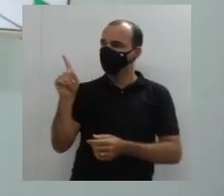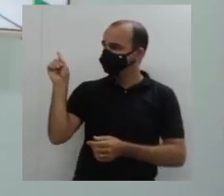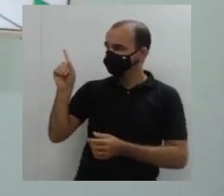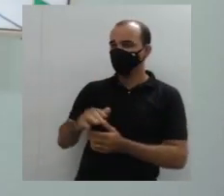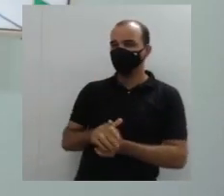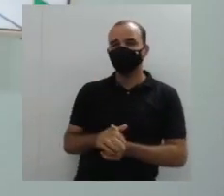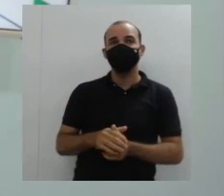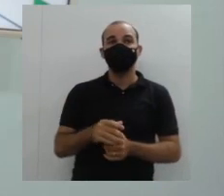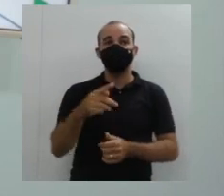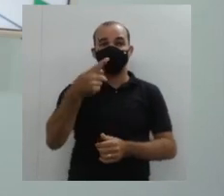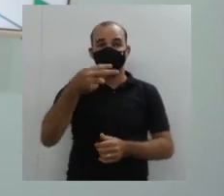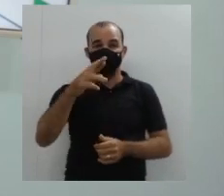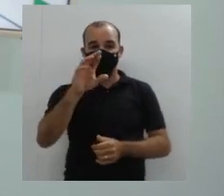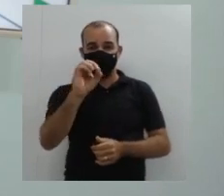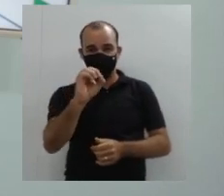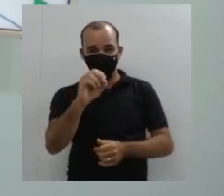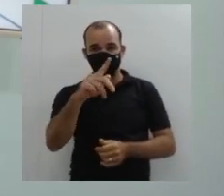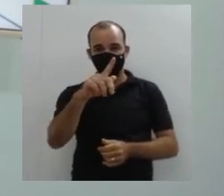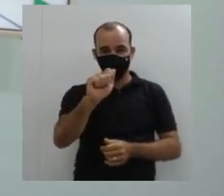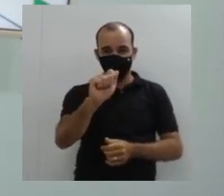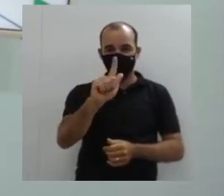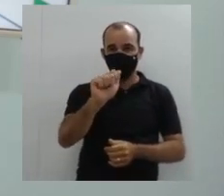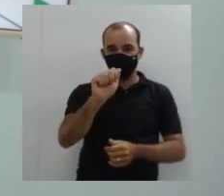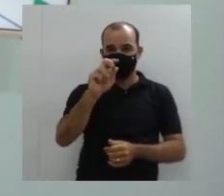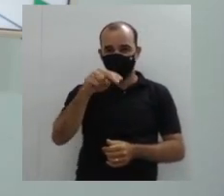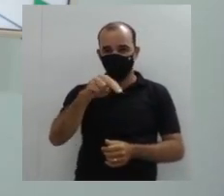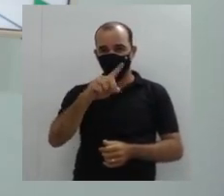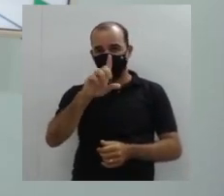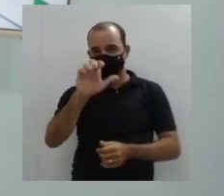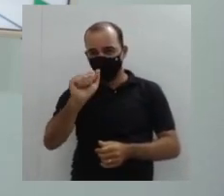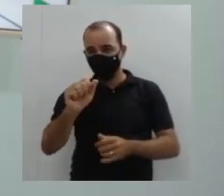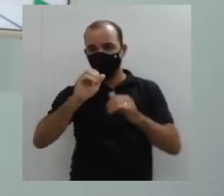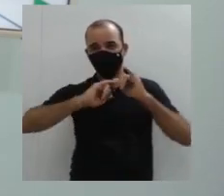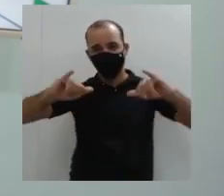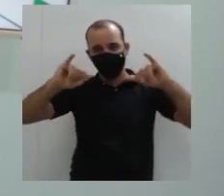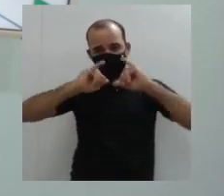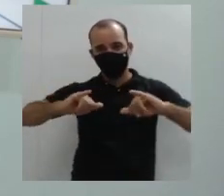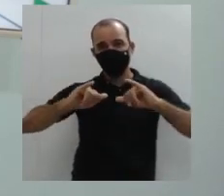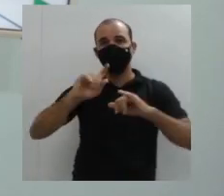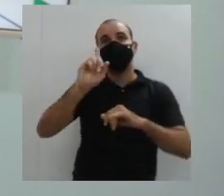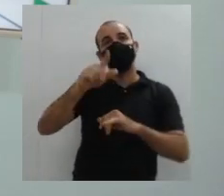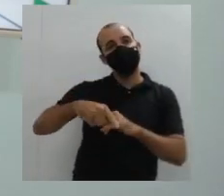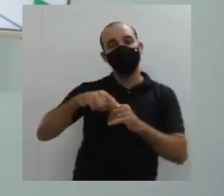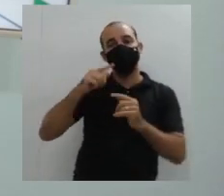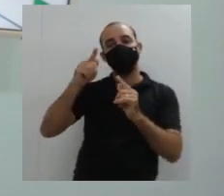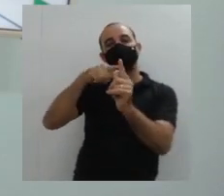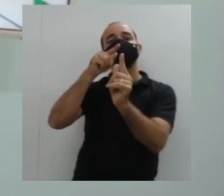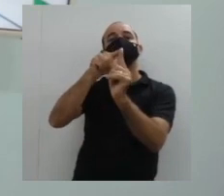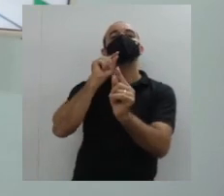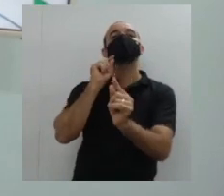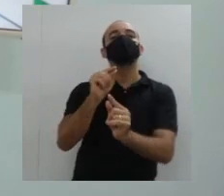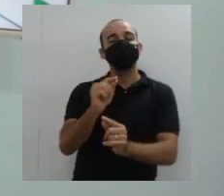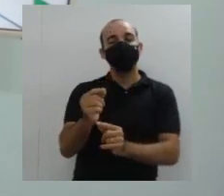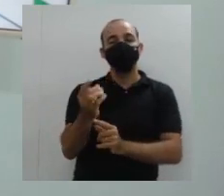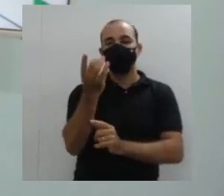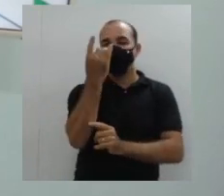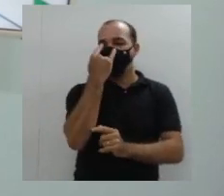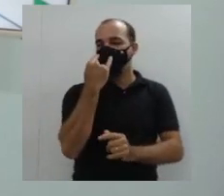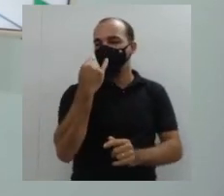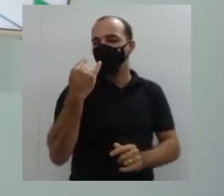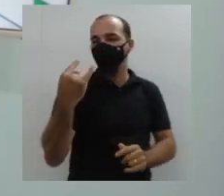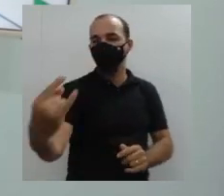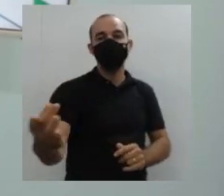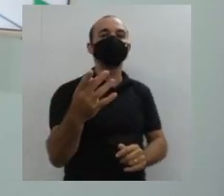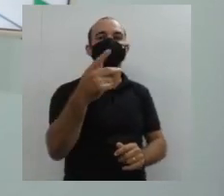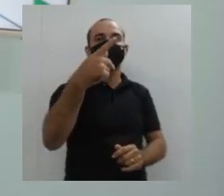questão: propaganda, linguagem clara, objetiva, persuadir, convencer, convencer o